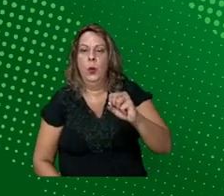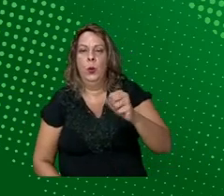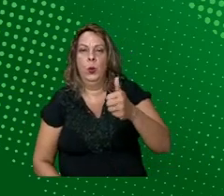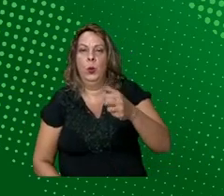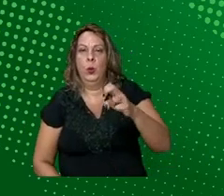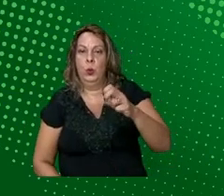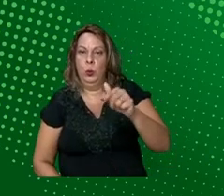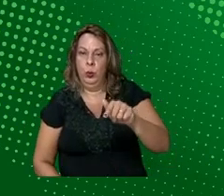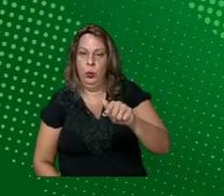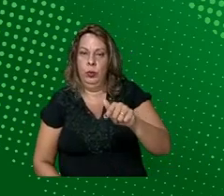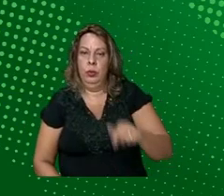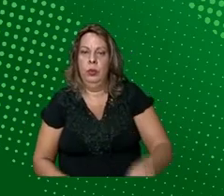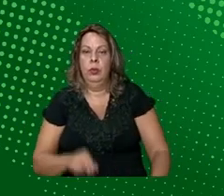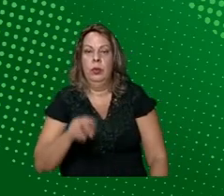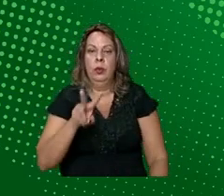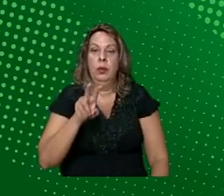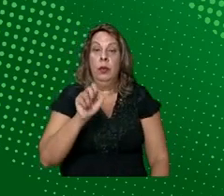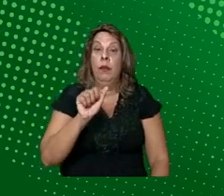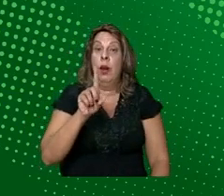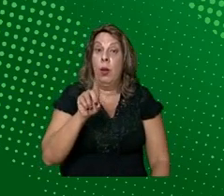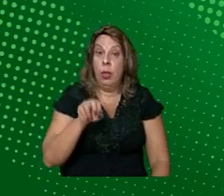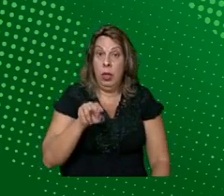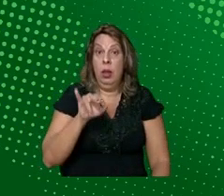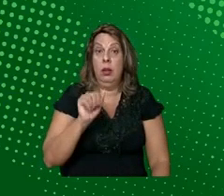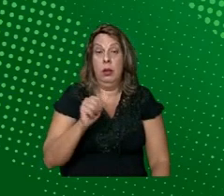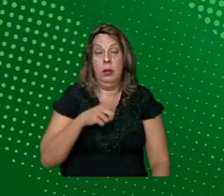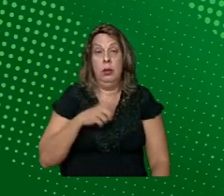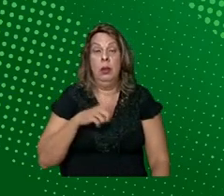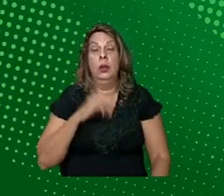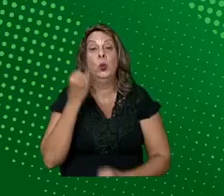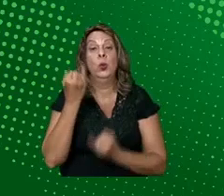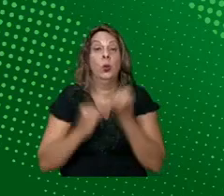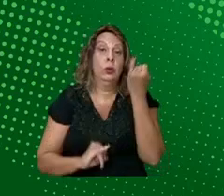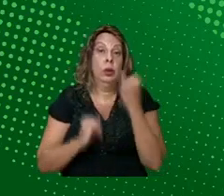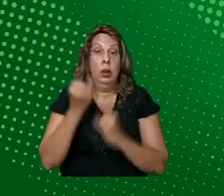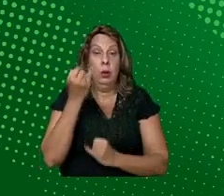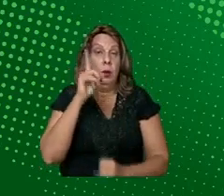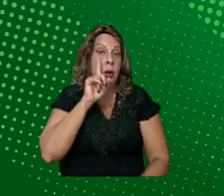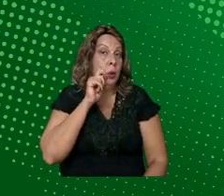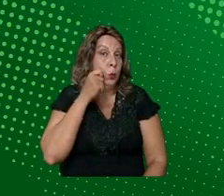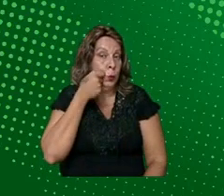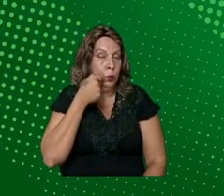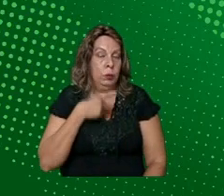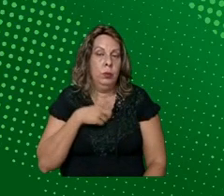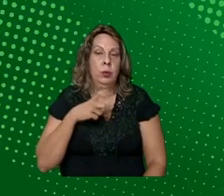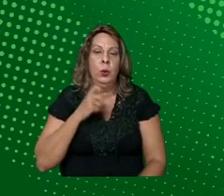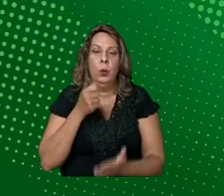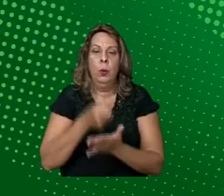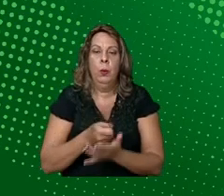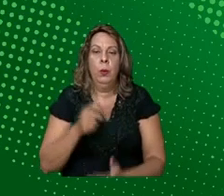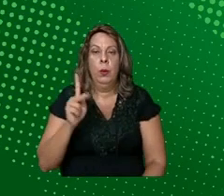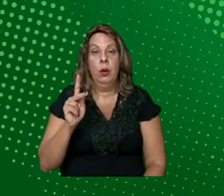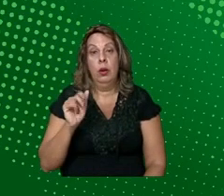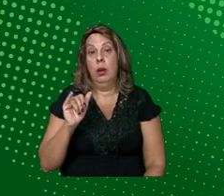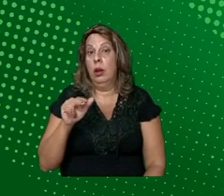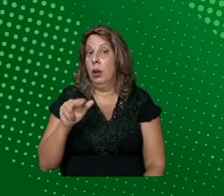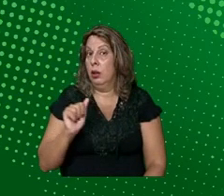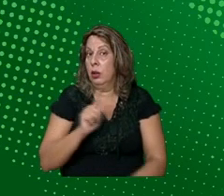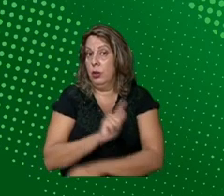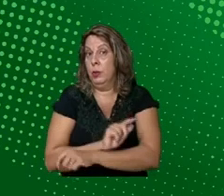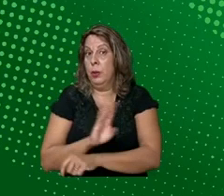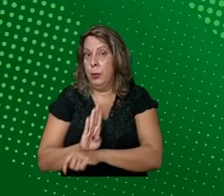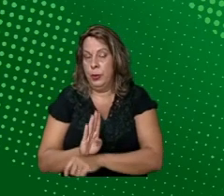058157, Valdênia Pinheiro, de Aracaju, do bairro Industrial, adquiriu aí com a Kaina. Olha só, G